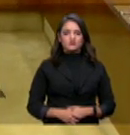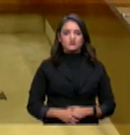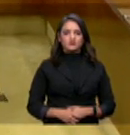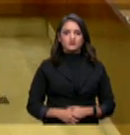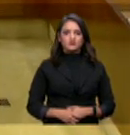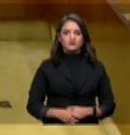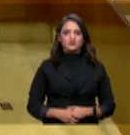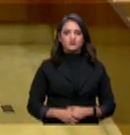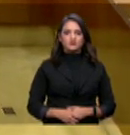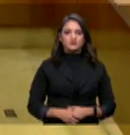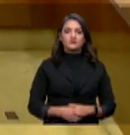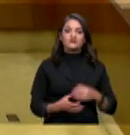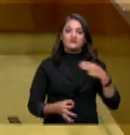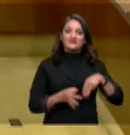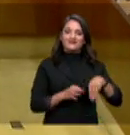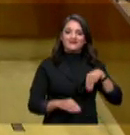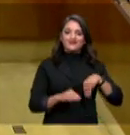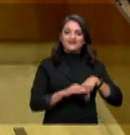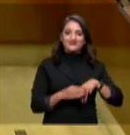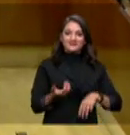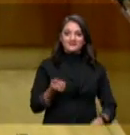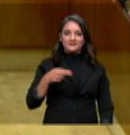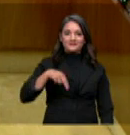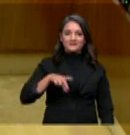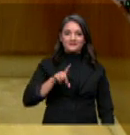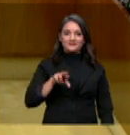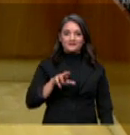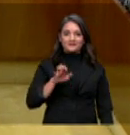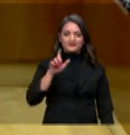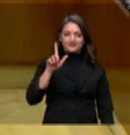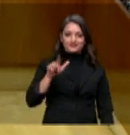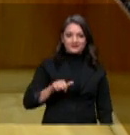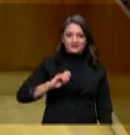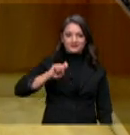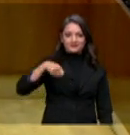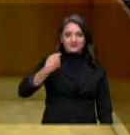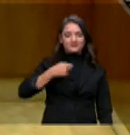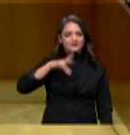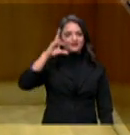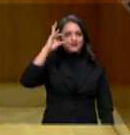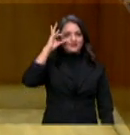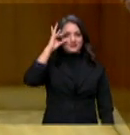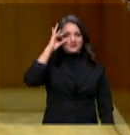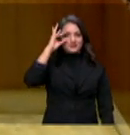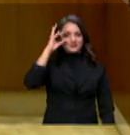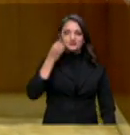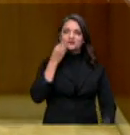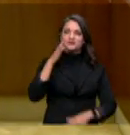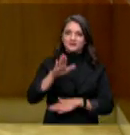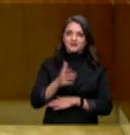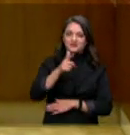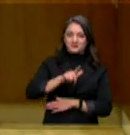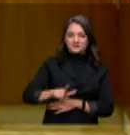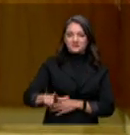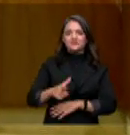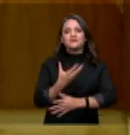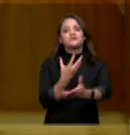Ministro André, Vossa Excelência tem a palavra. Boa tarde, renovando os votos. Vamos retomar. Vossa Excelência tem a